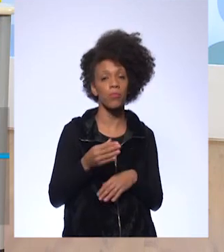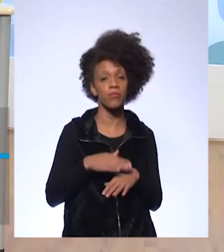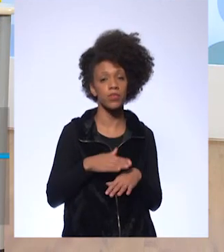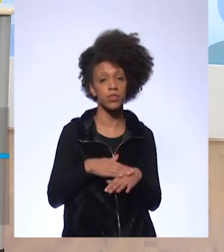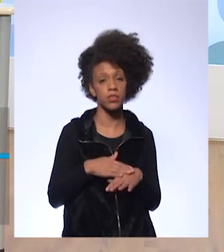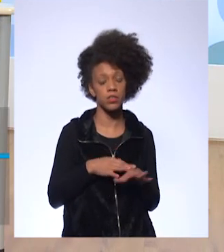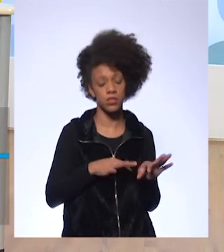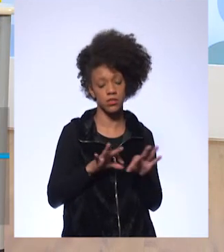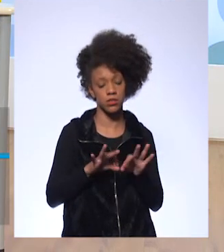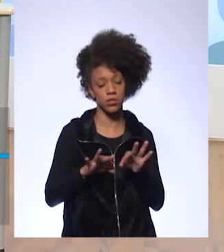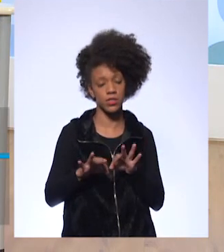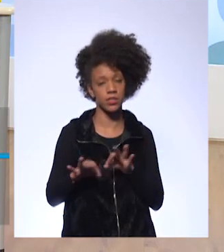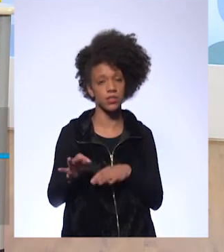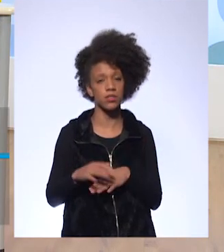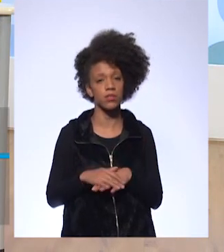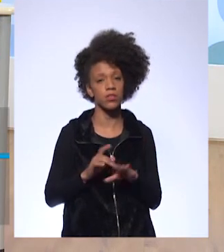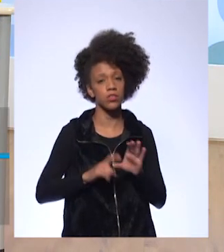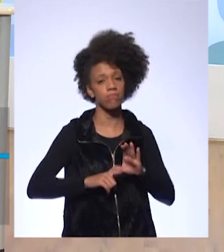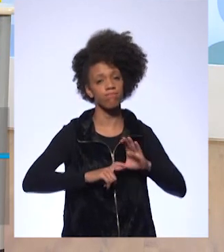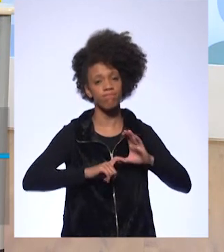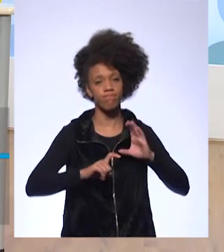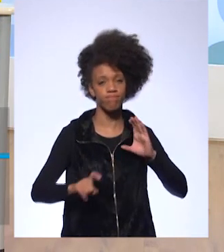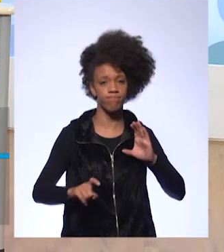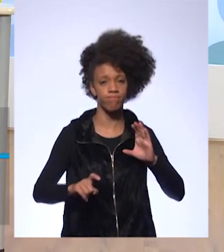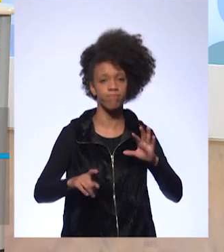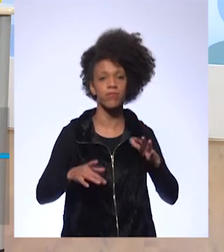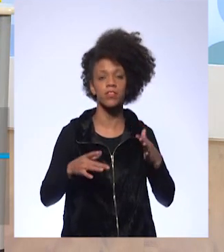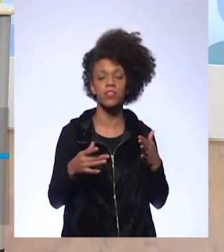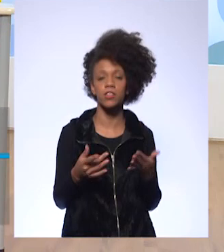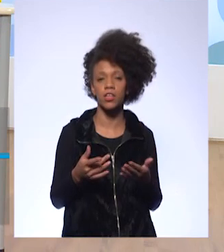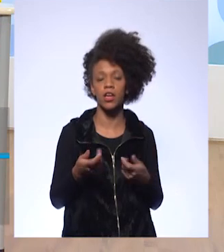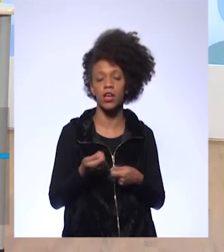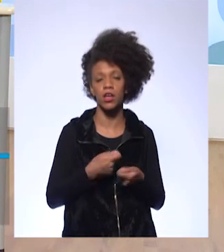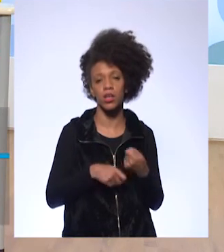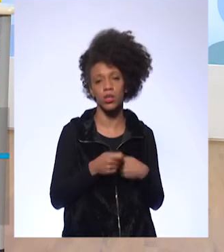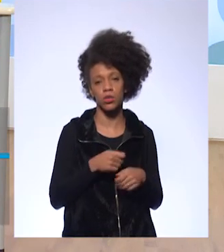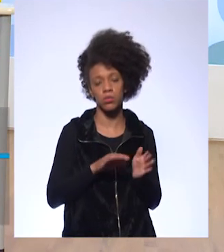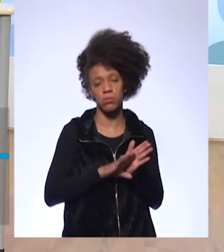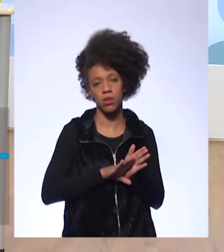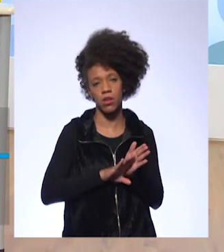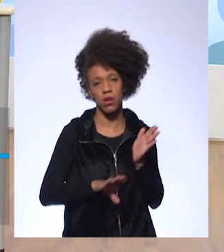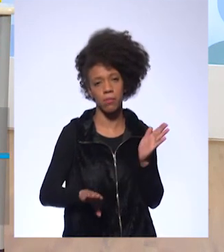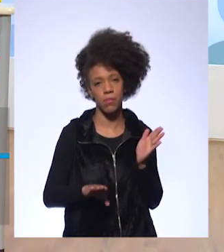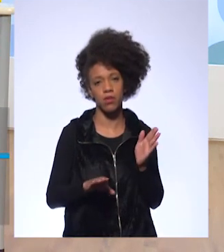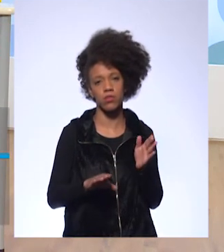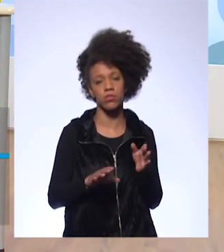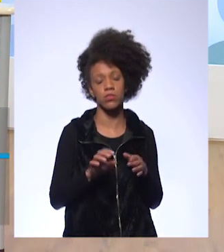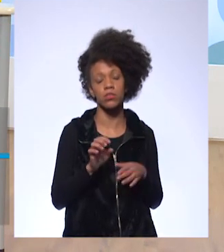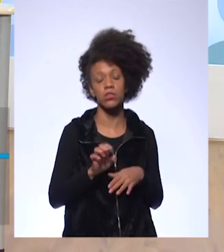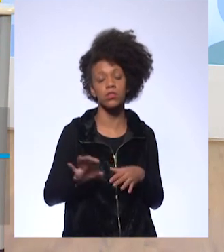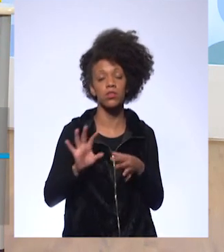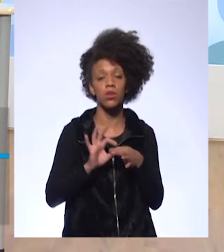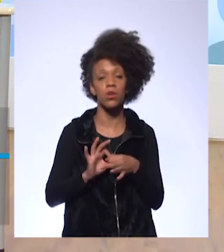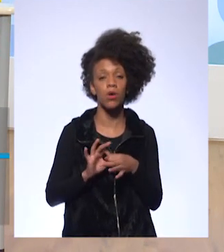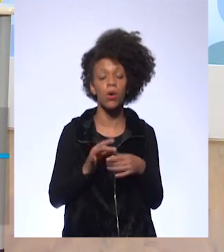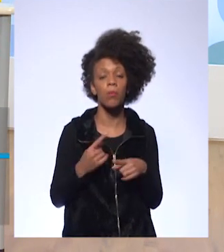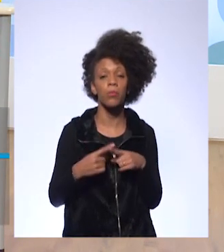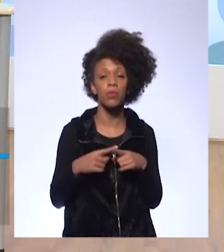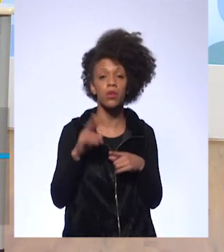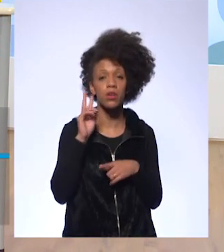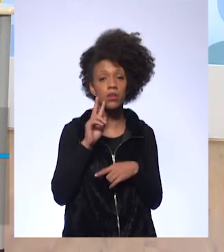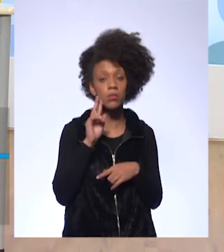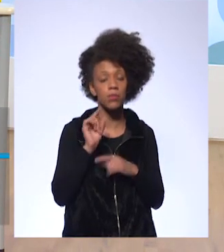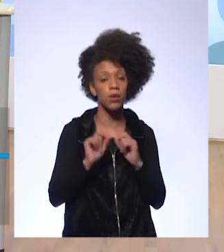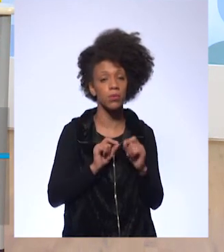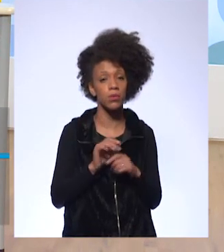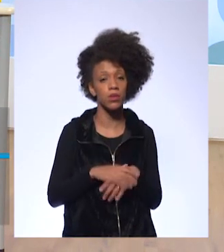esse trabalho, né, de realmente tratar a economia à parte da União Europeia. Porque tem que lembrar que o